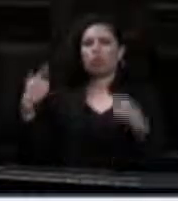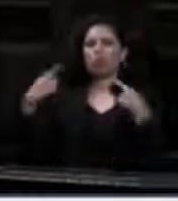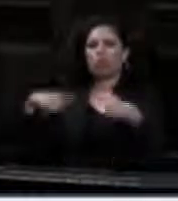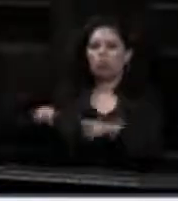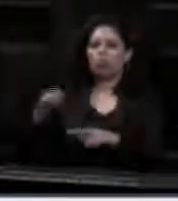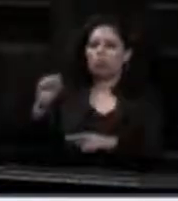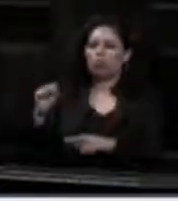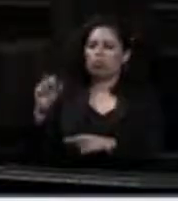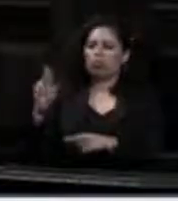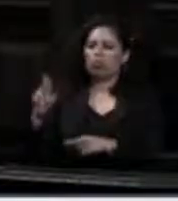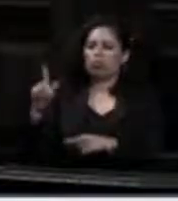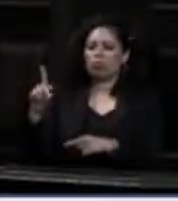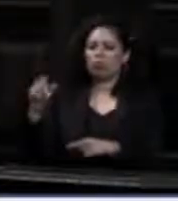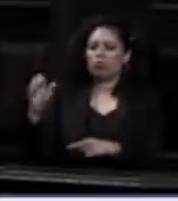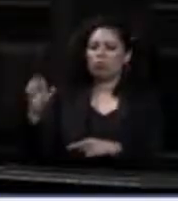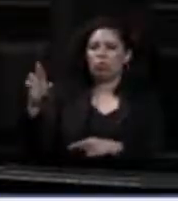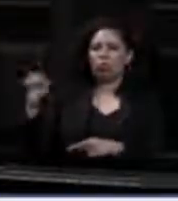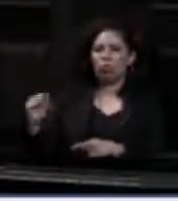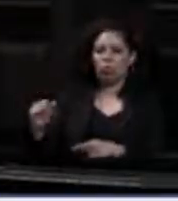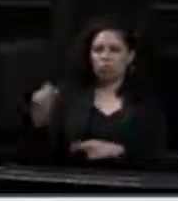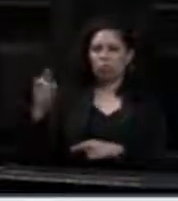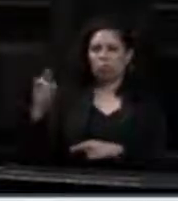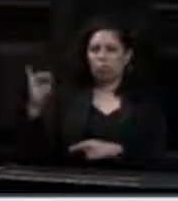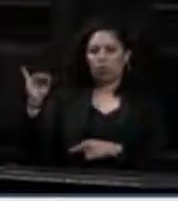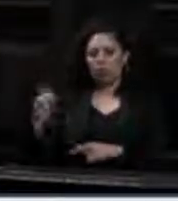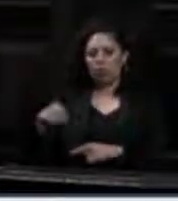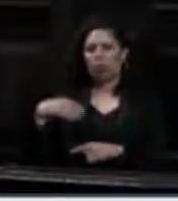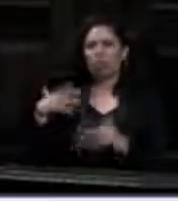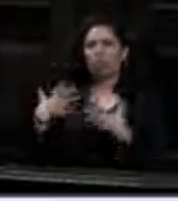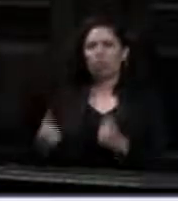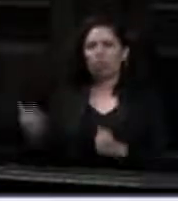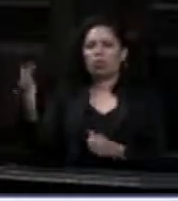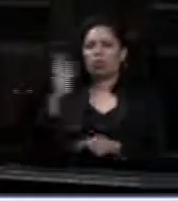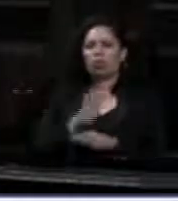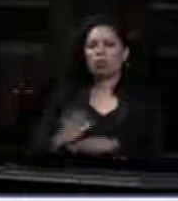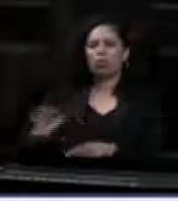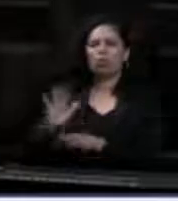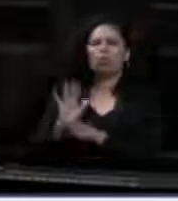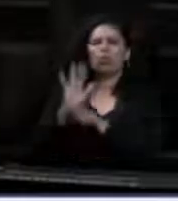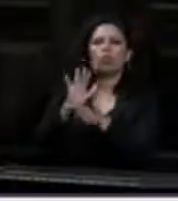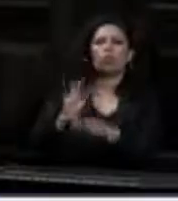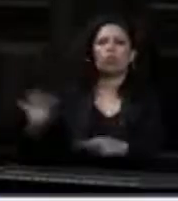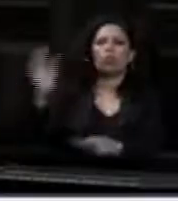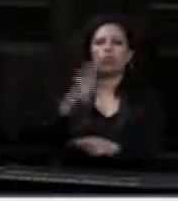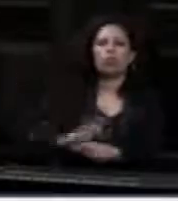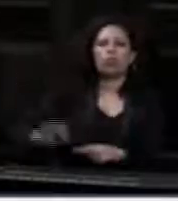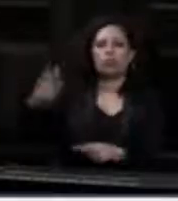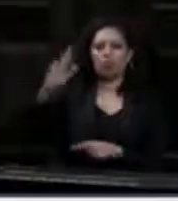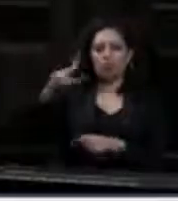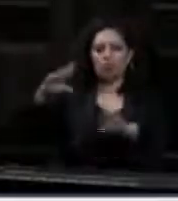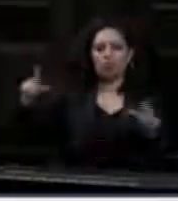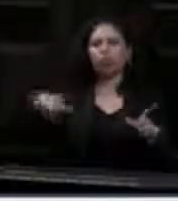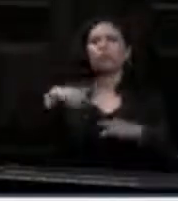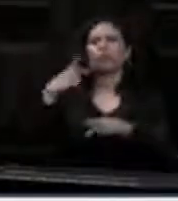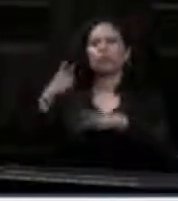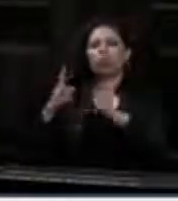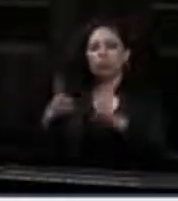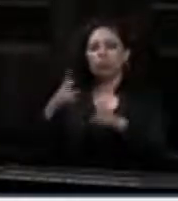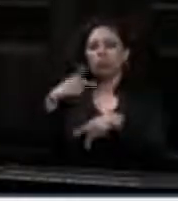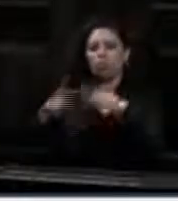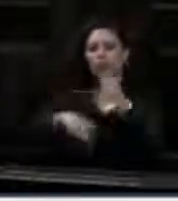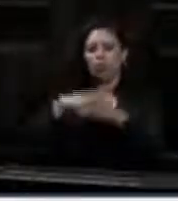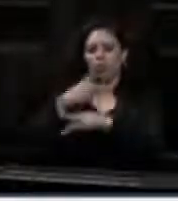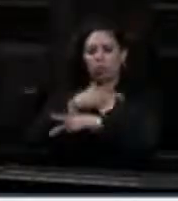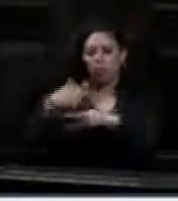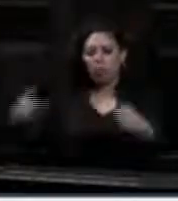autonomia total e financeira às universidades e à ciência e tecnologia, continuarei denunciando a